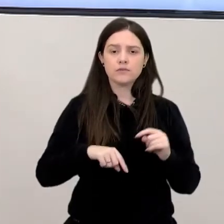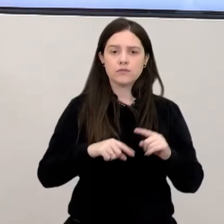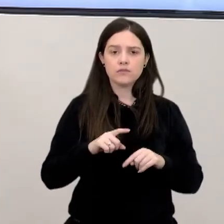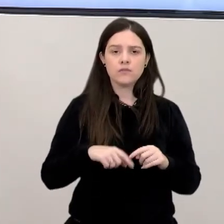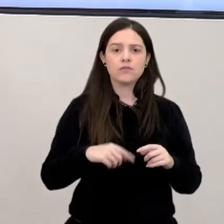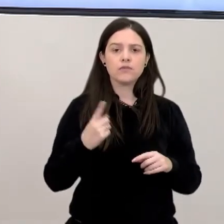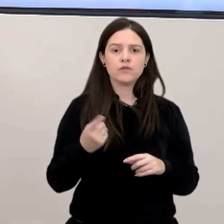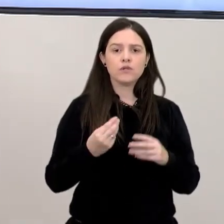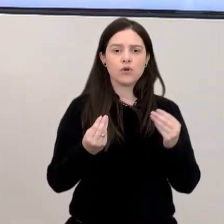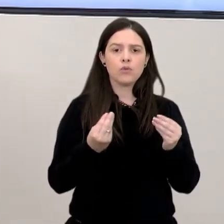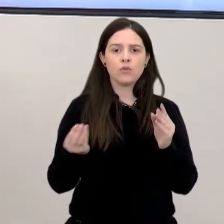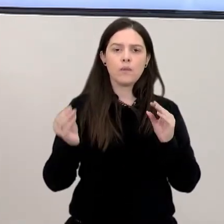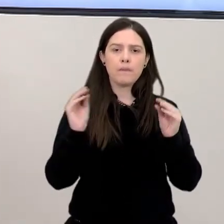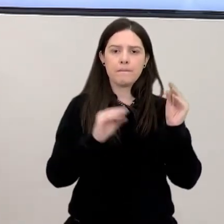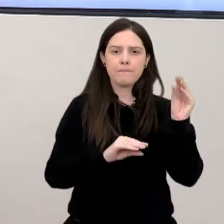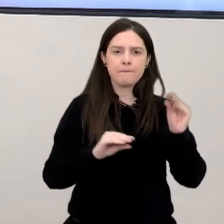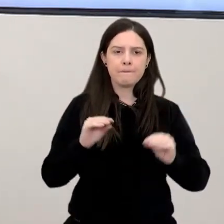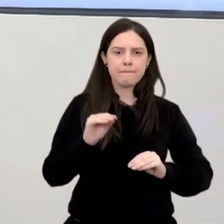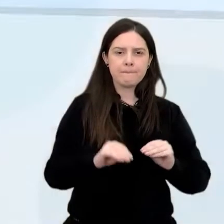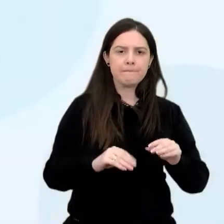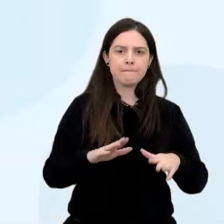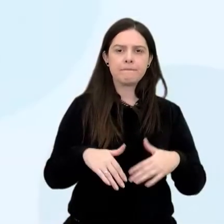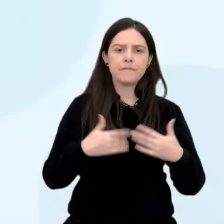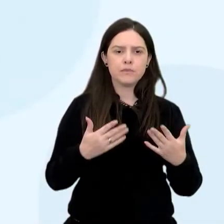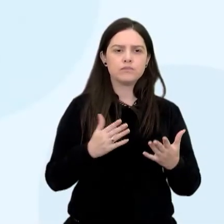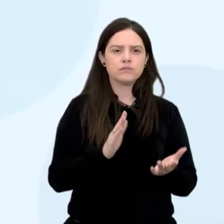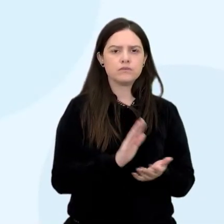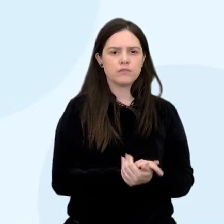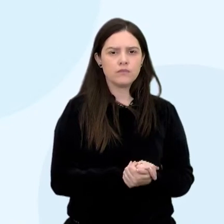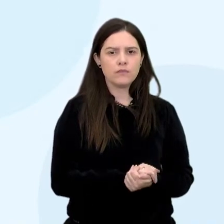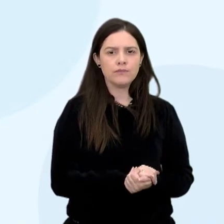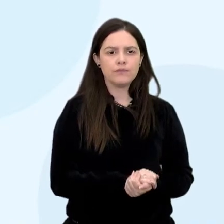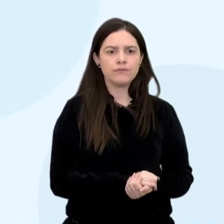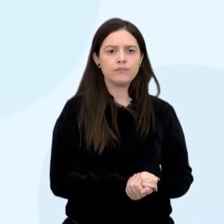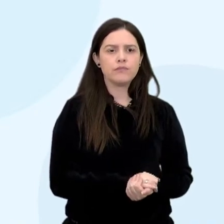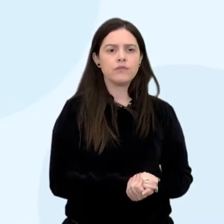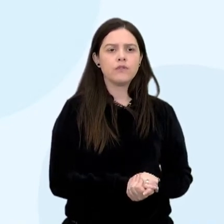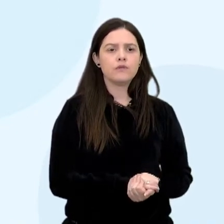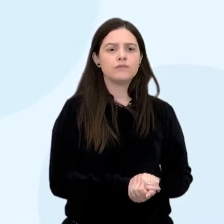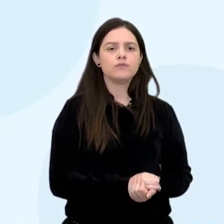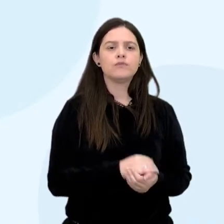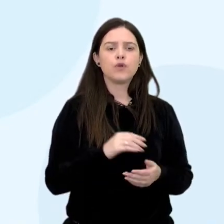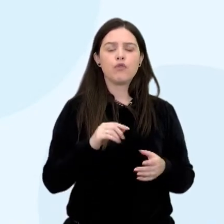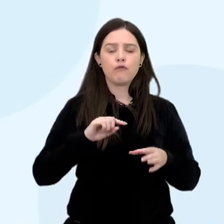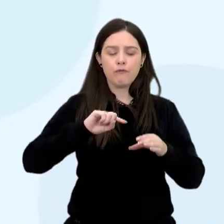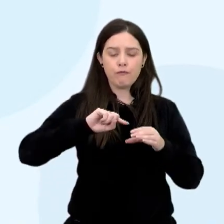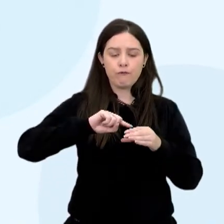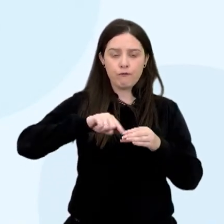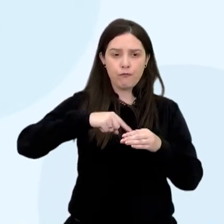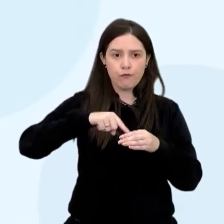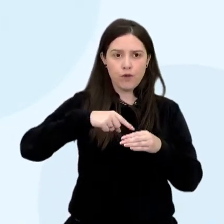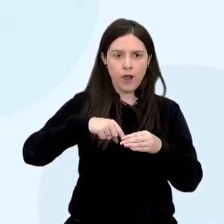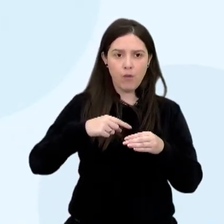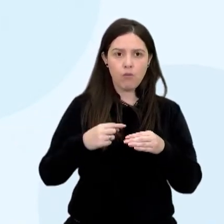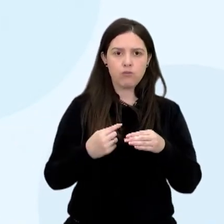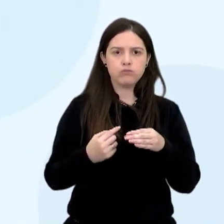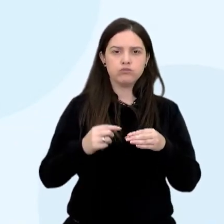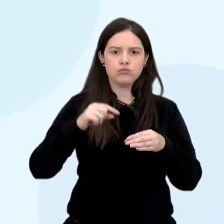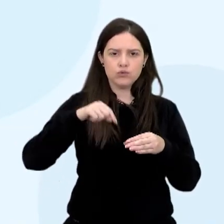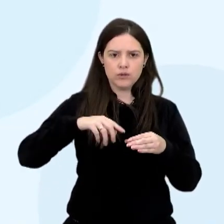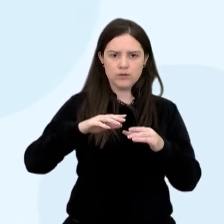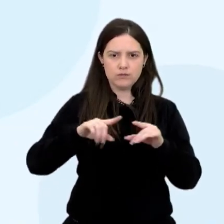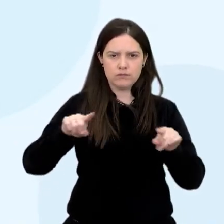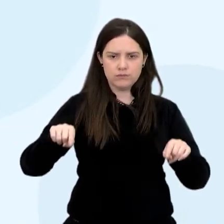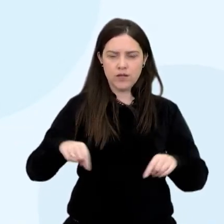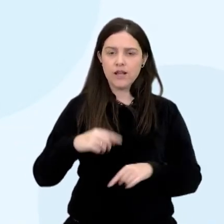para a montagem. Vamos ver como eles fizeram, ó. Como que eles montaram o protótipo? Furaram um buraco no chão com cerca de 30 centímetros